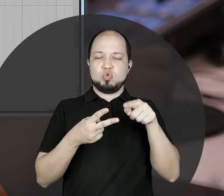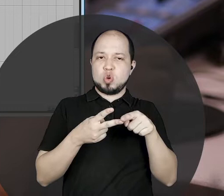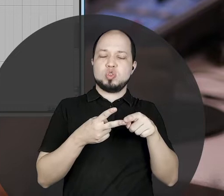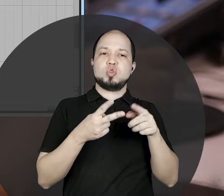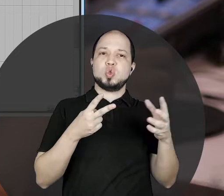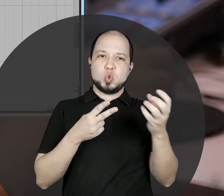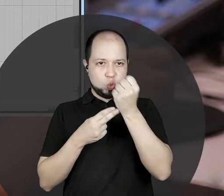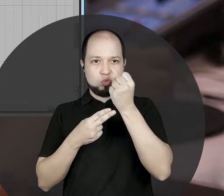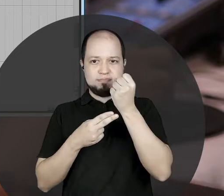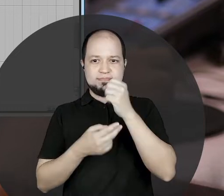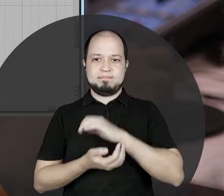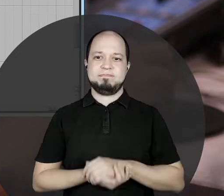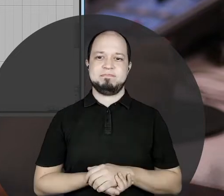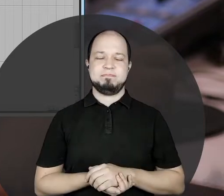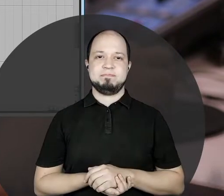E agora os dois.